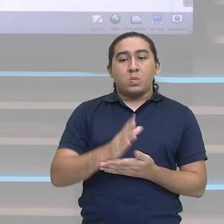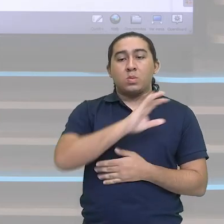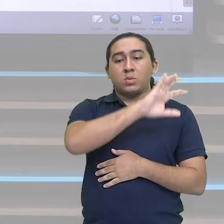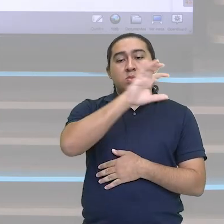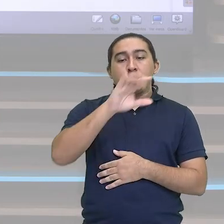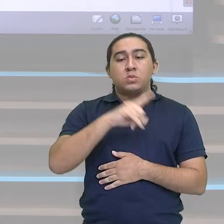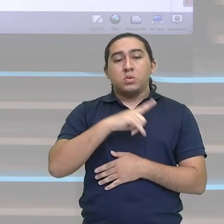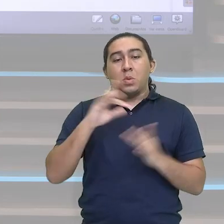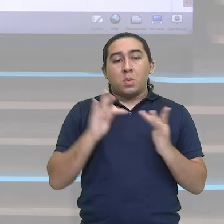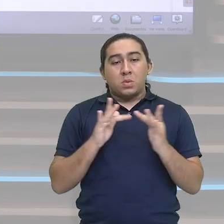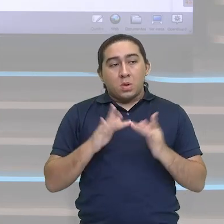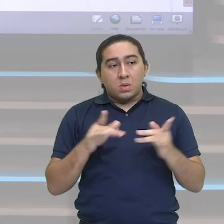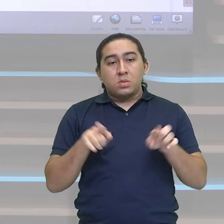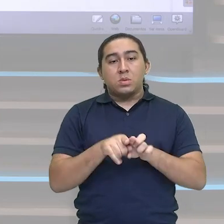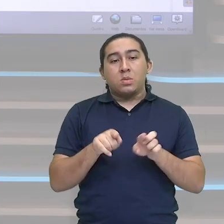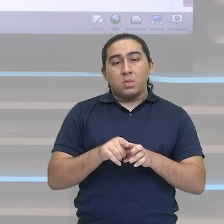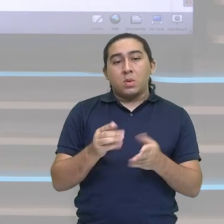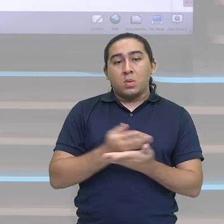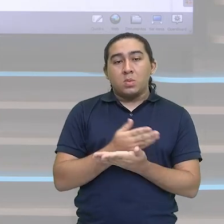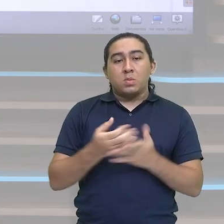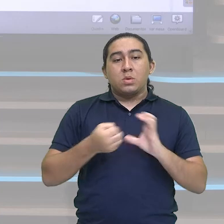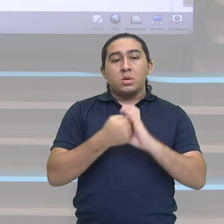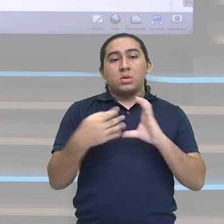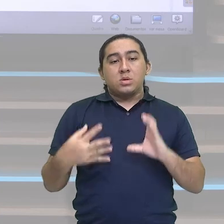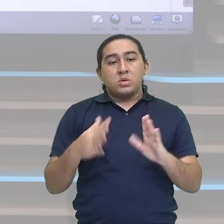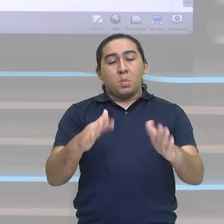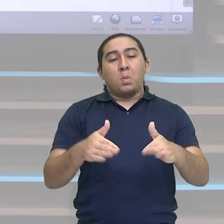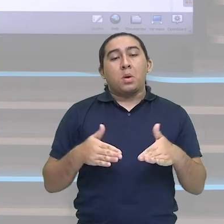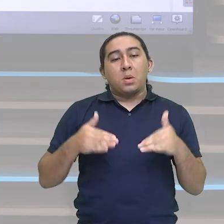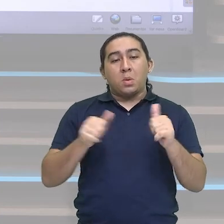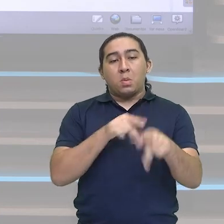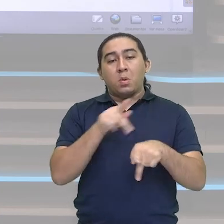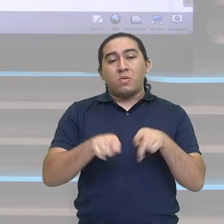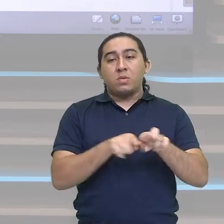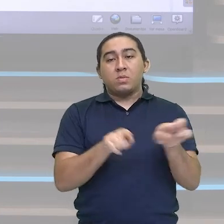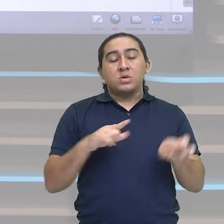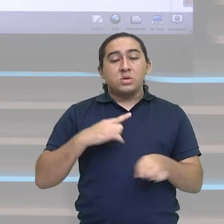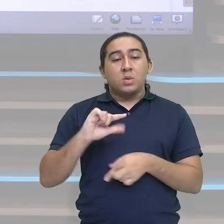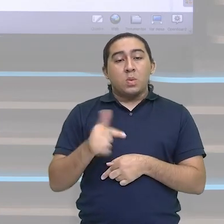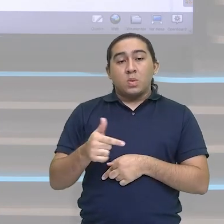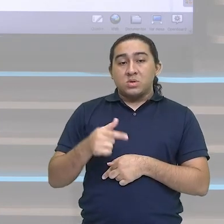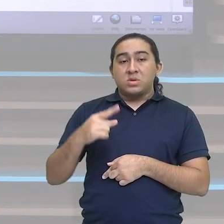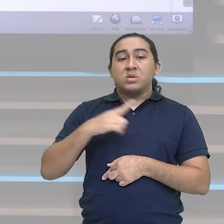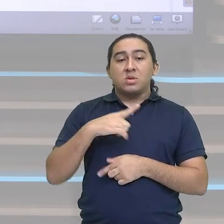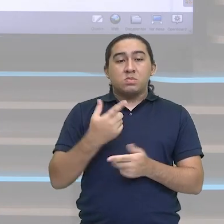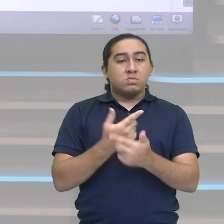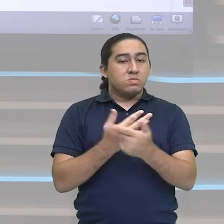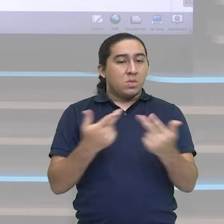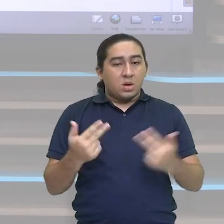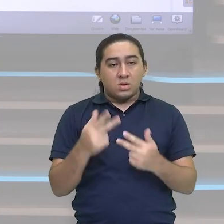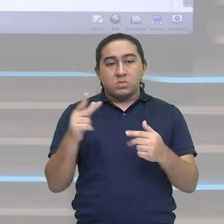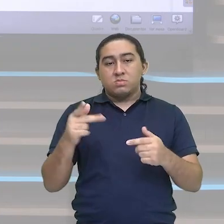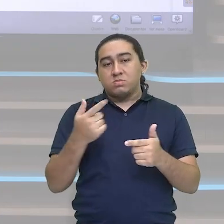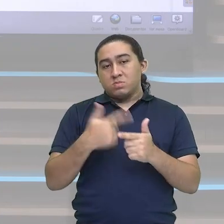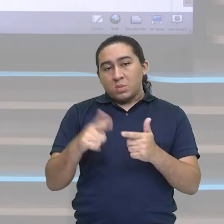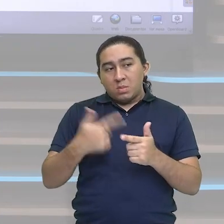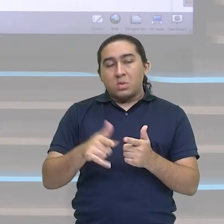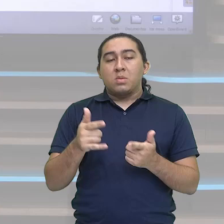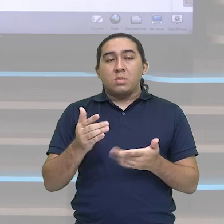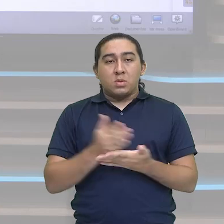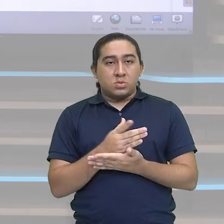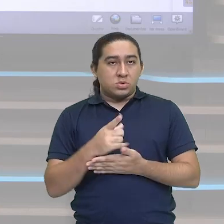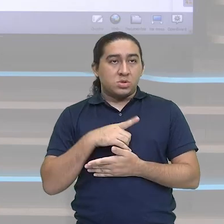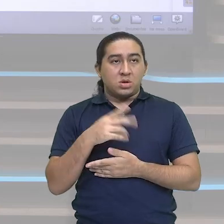alguns acessos, né, algumas características de melhoria à população, mas tem outras que ainda tem muitos problemas, né, de ter muito